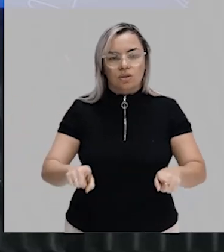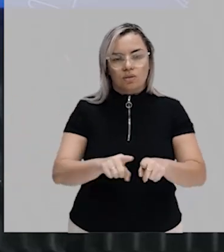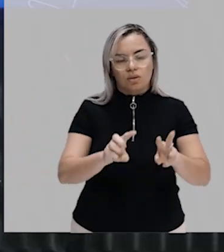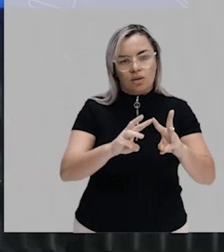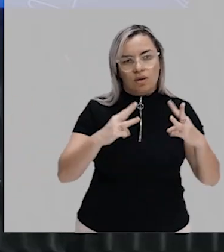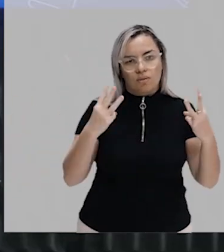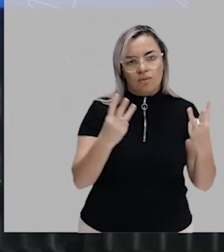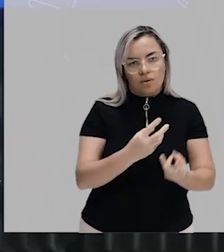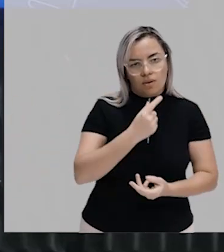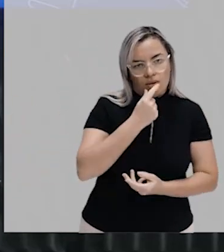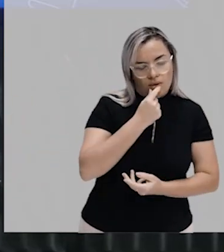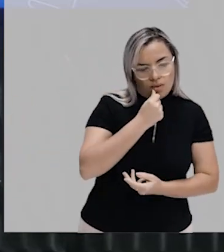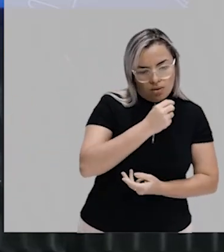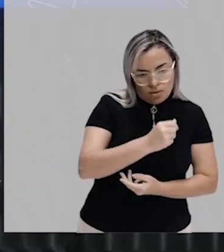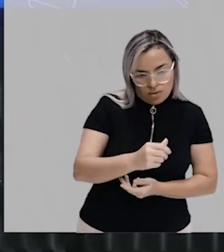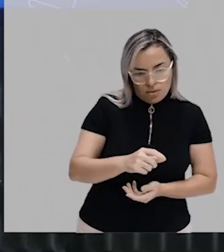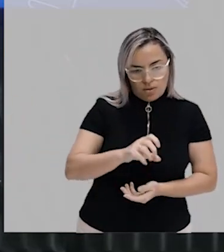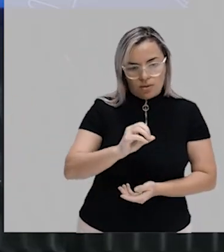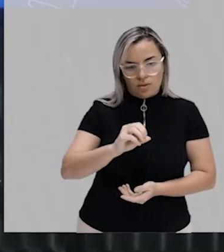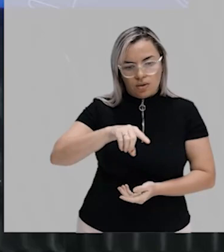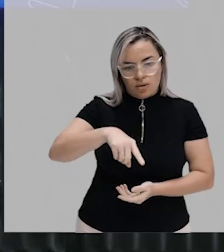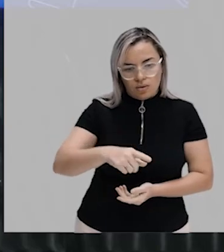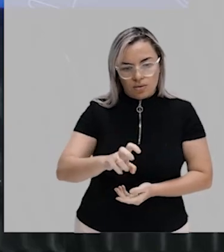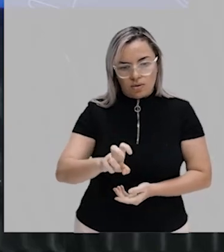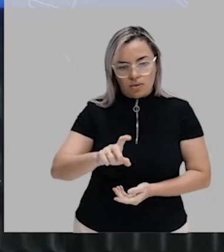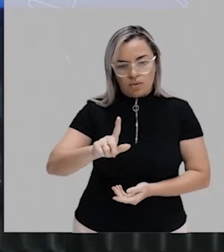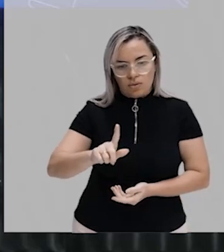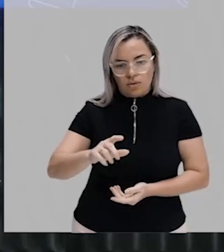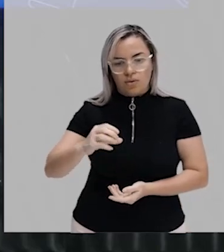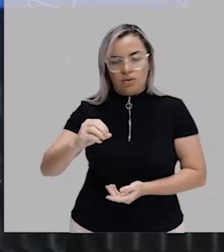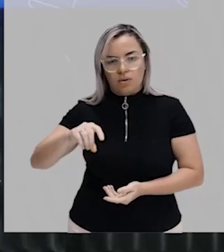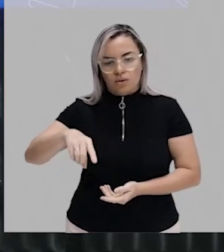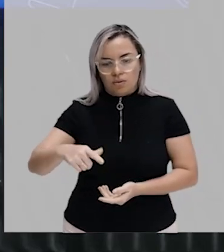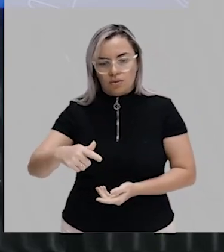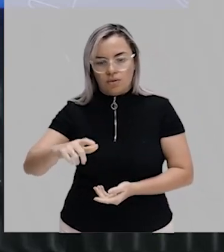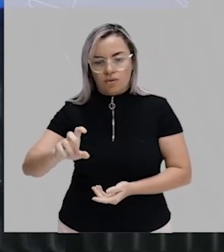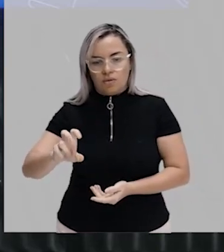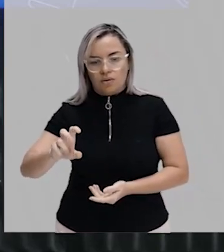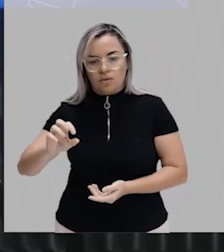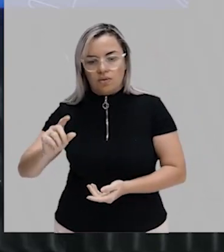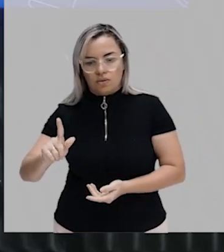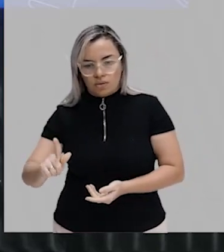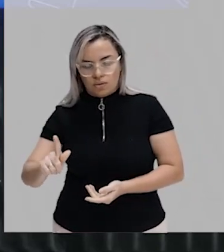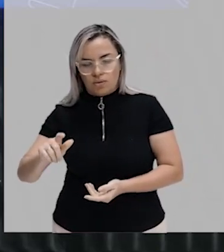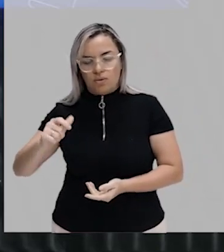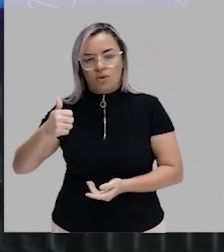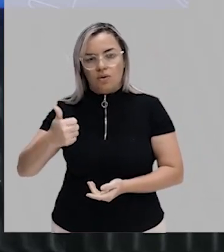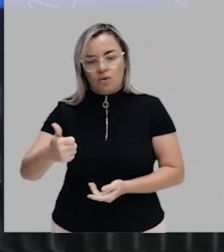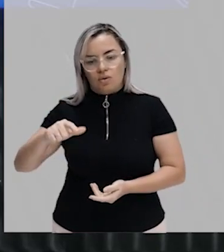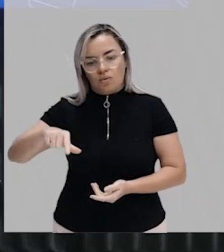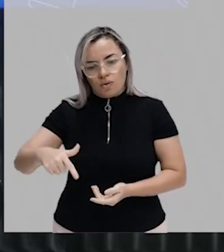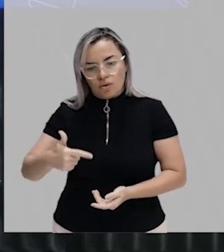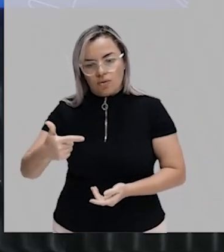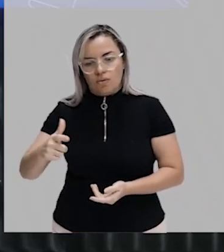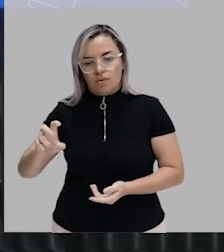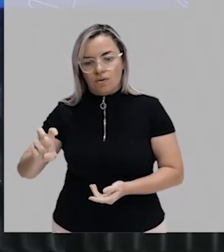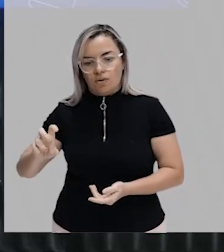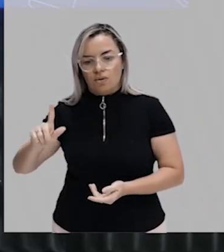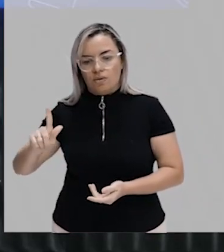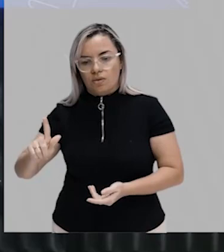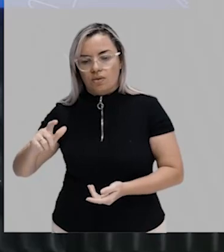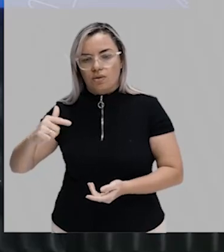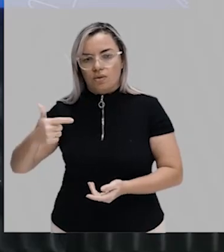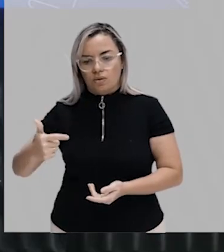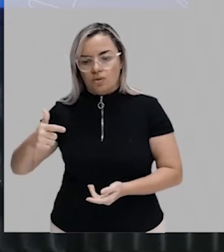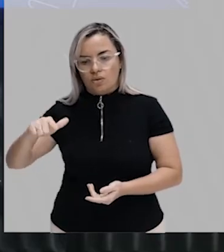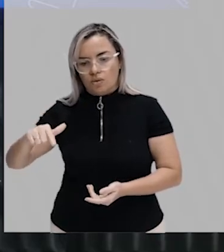sal, 0,5 gramas, 0,75, 1,25, 2 e